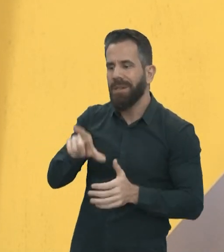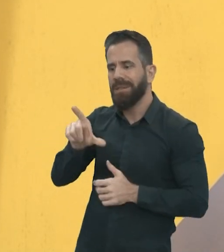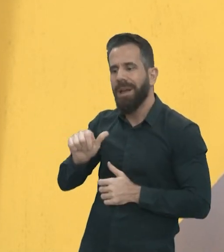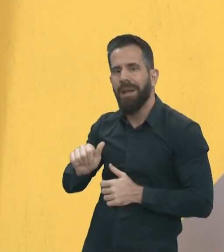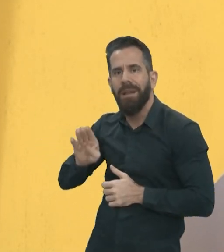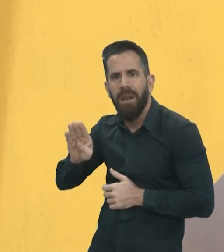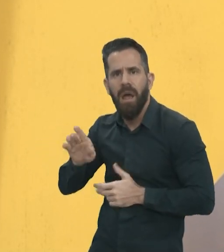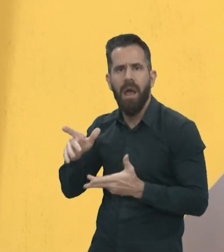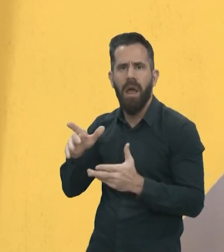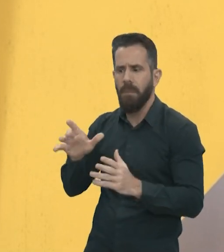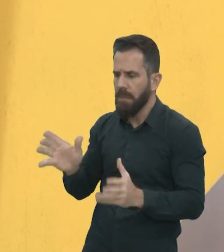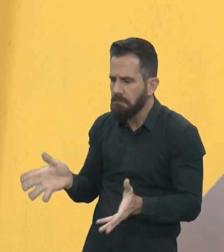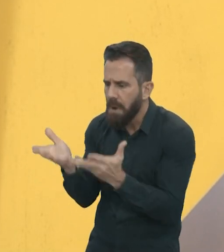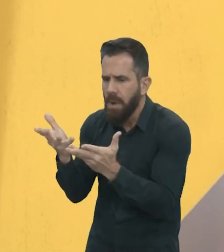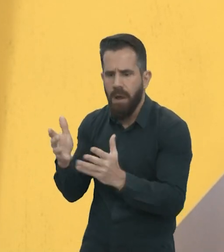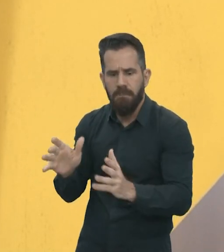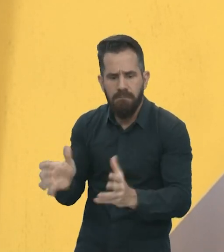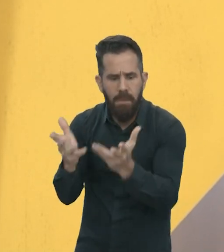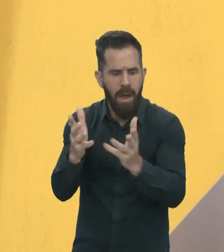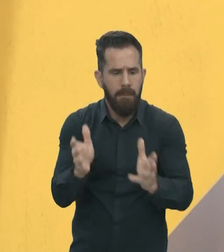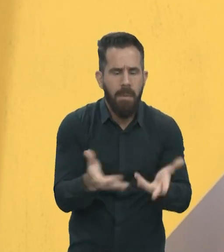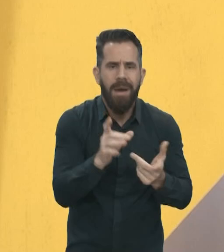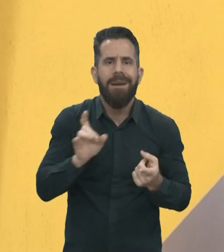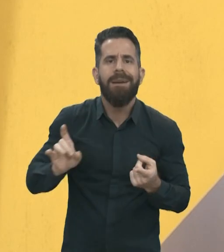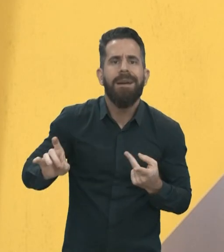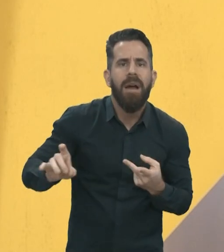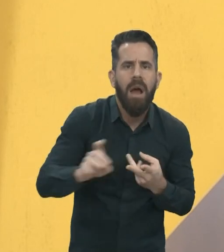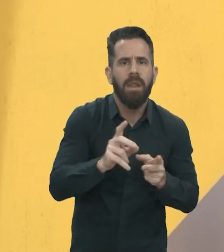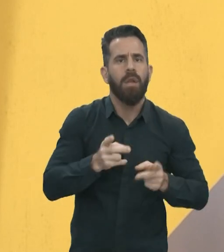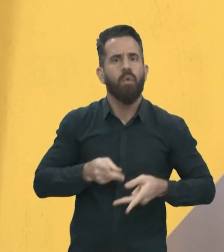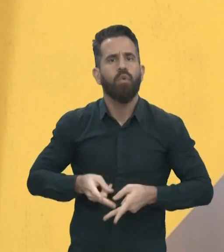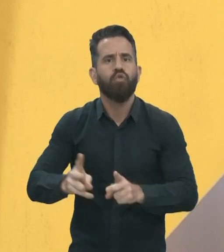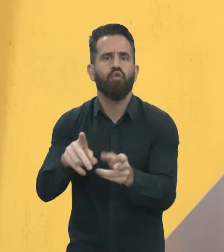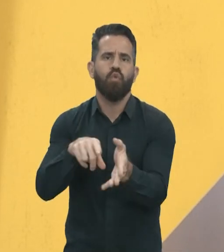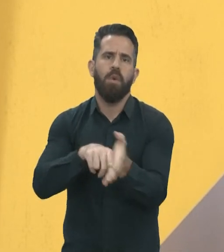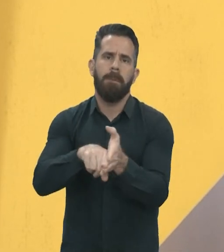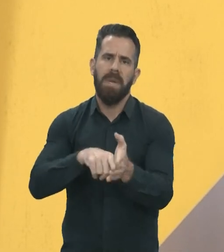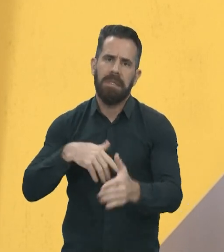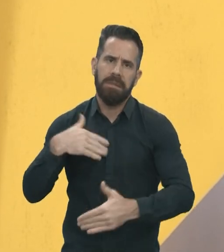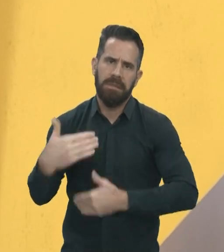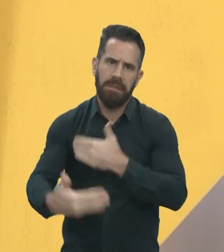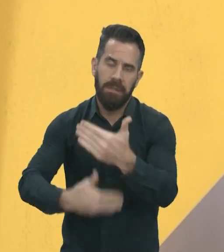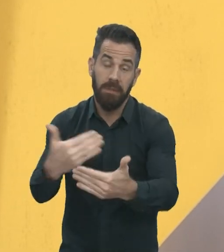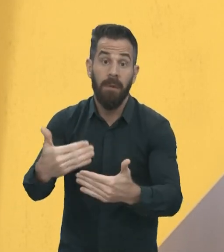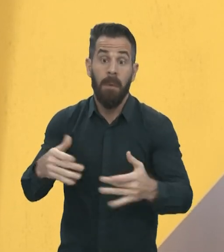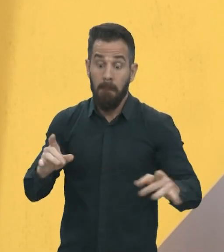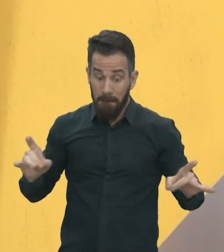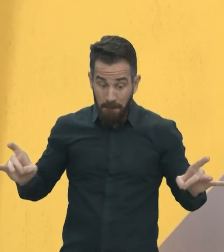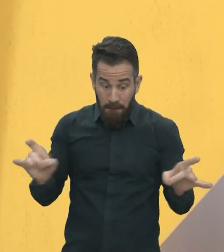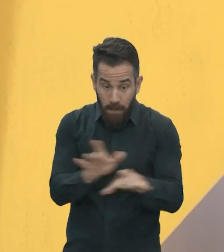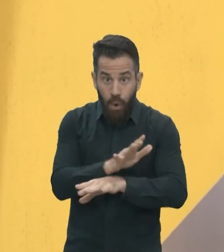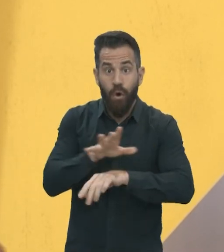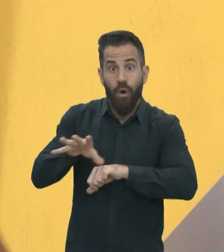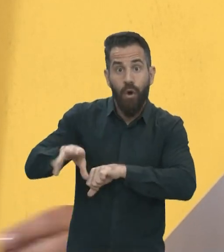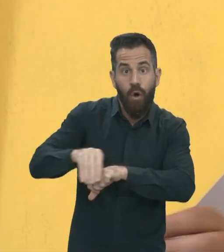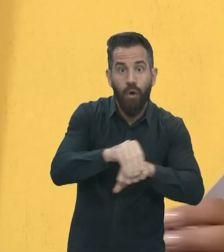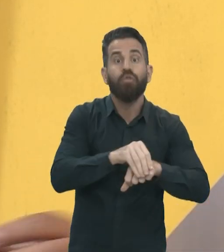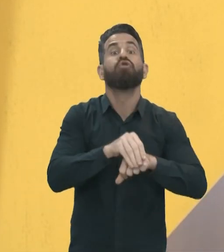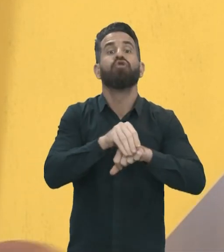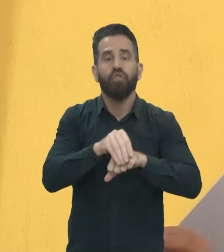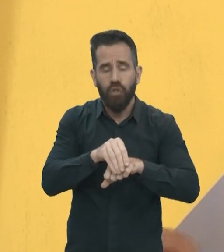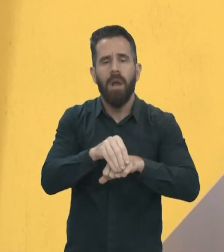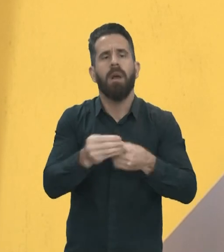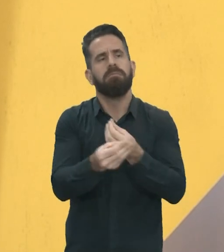só seguir no desenvolvimento de pesquisa de excelência, mas que esse conhecimento vá ali para a comunidade nas atividades de extensão. É